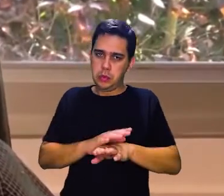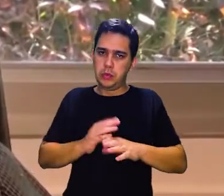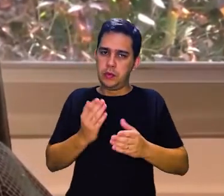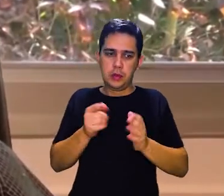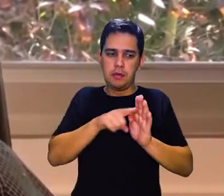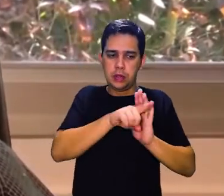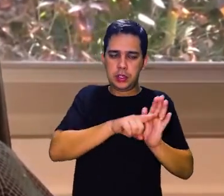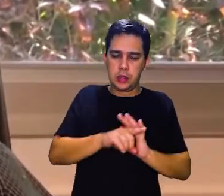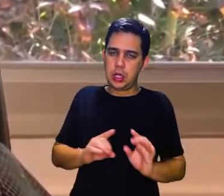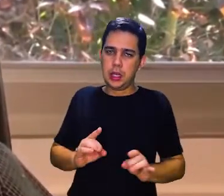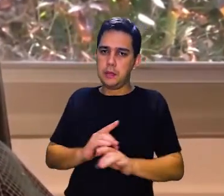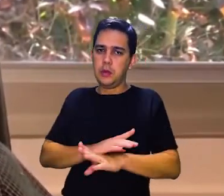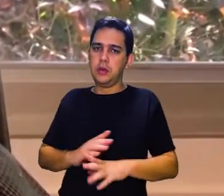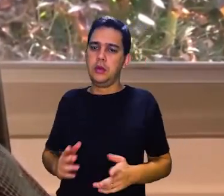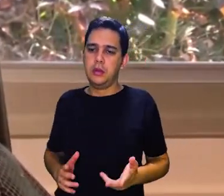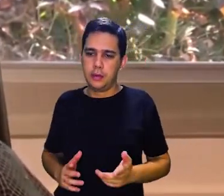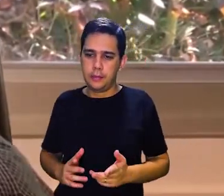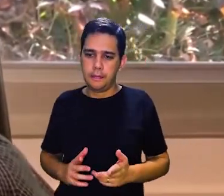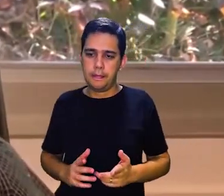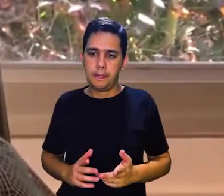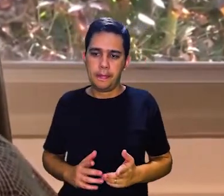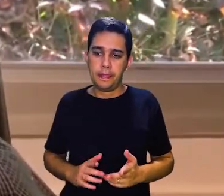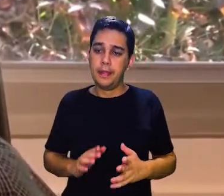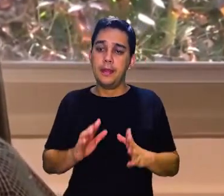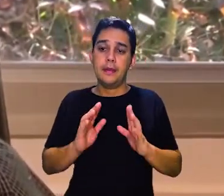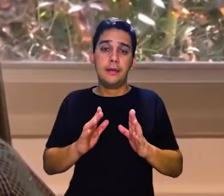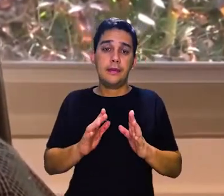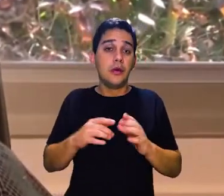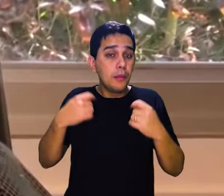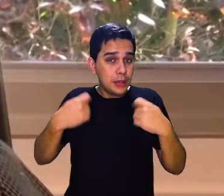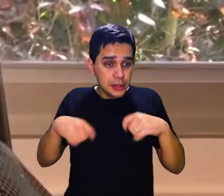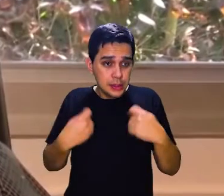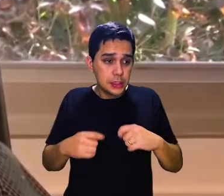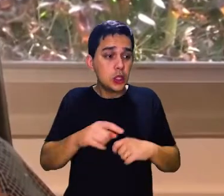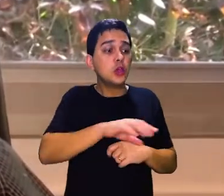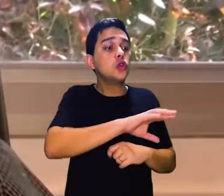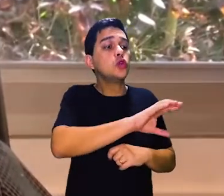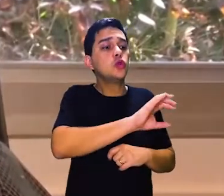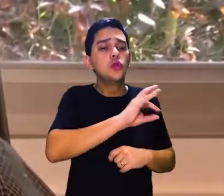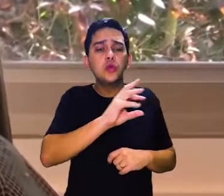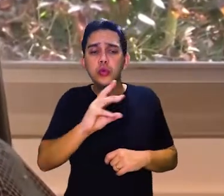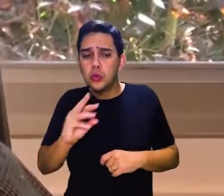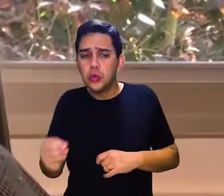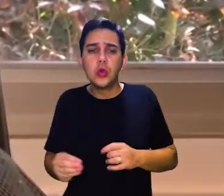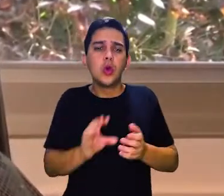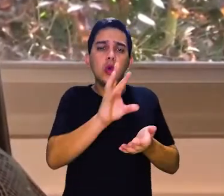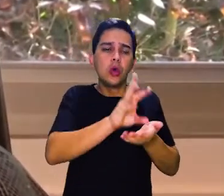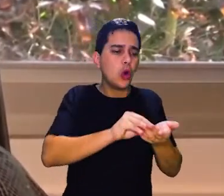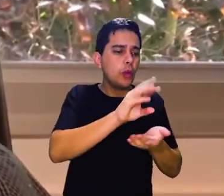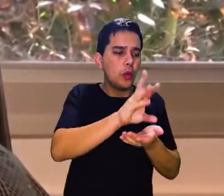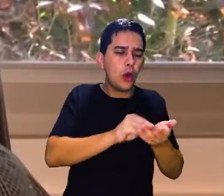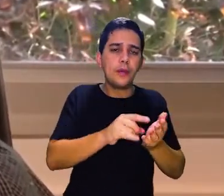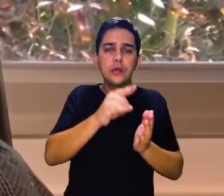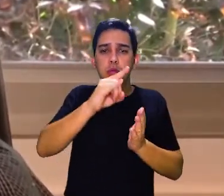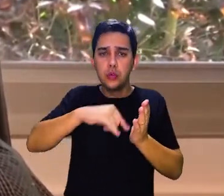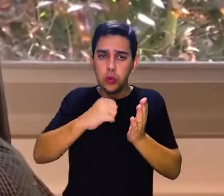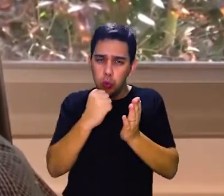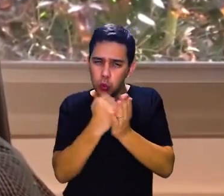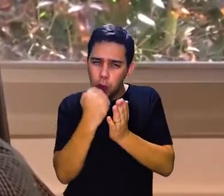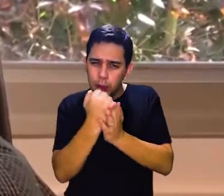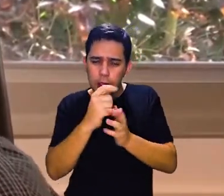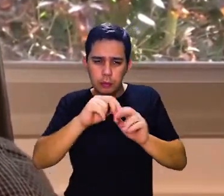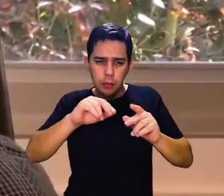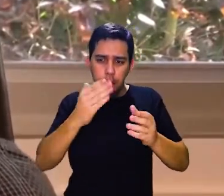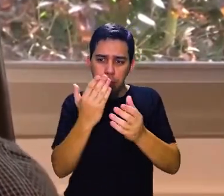e, ao mesmo tempo, se mandando cópia de todo o processado para que a cidadania verifique se